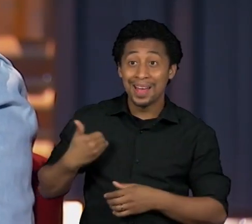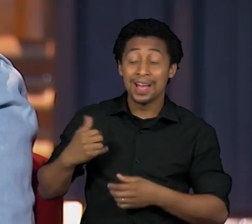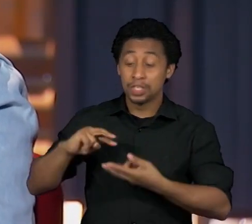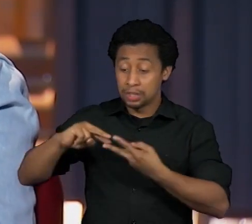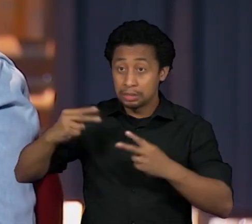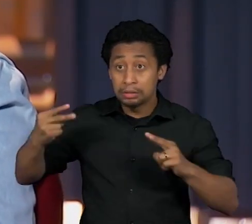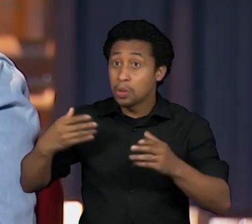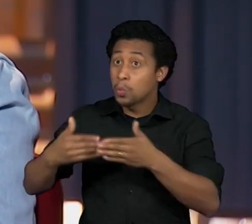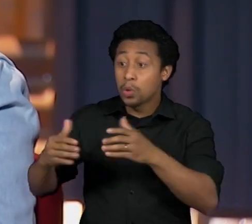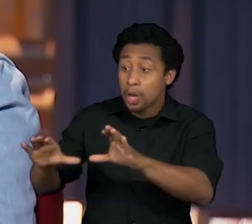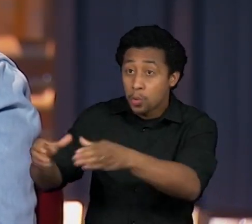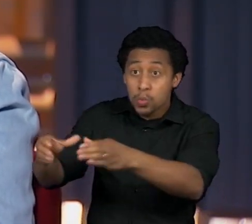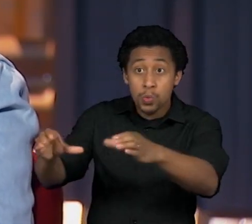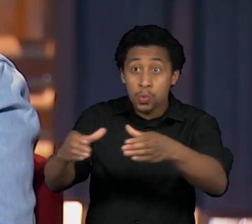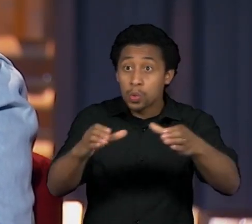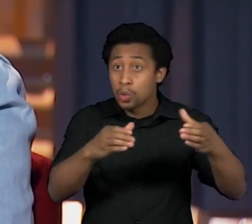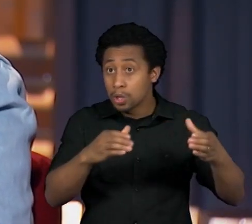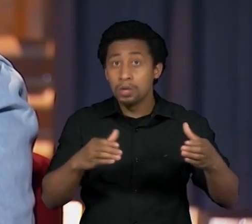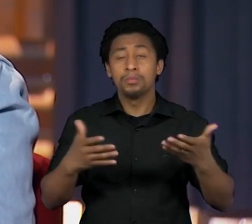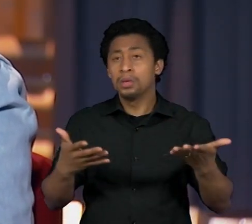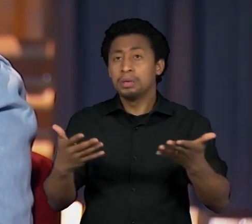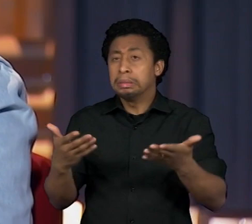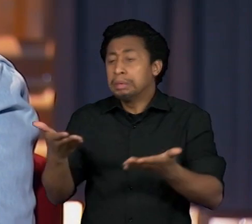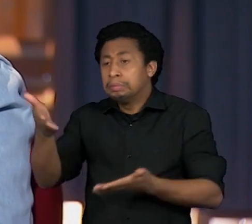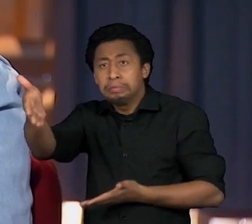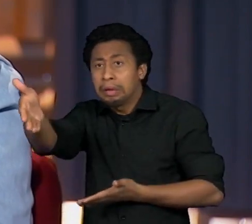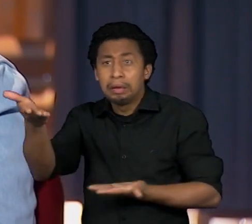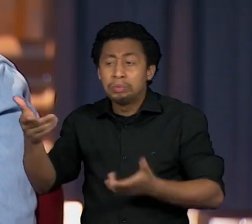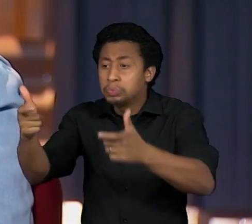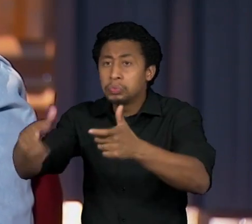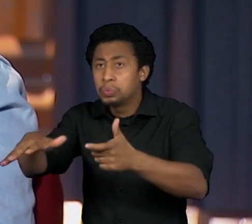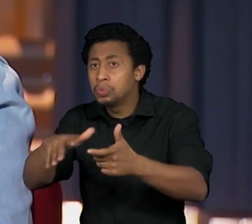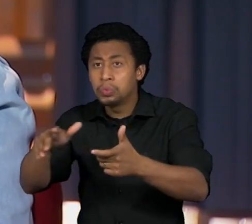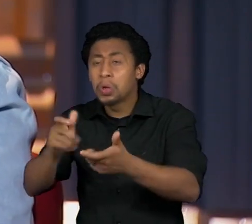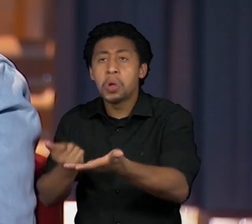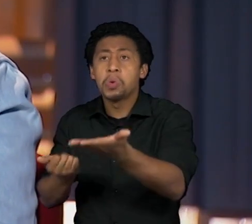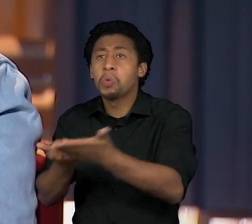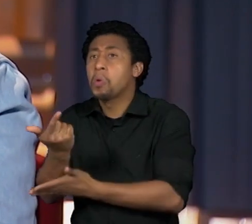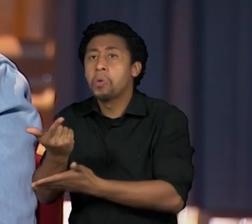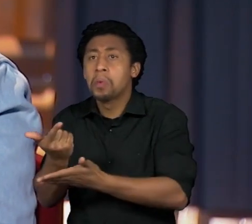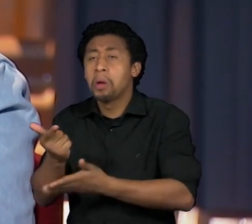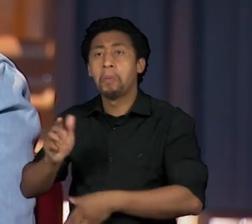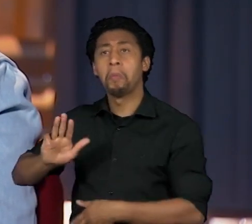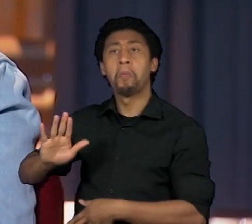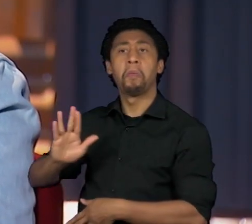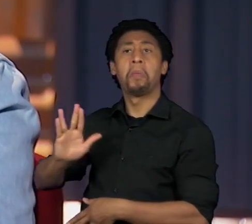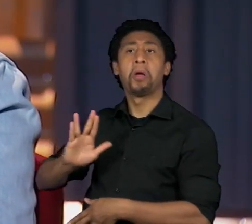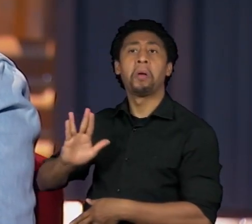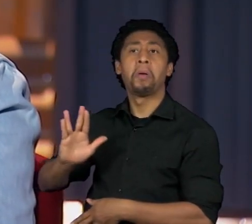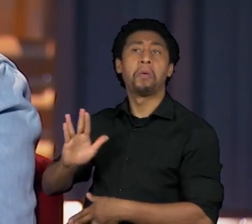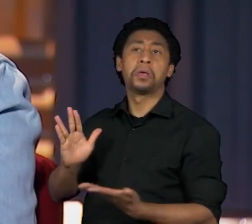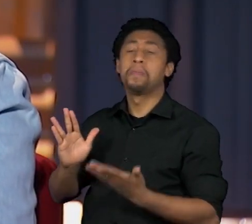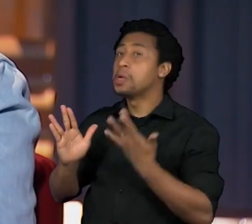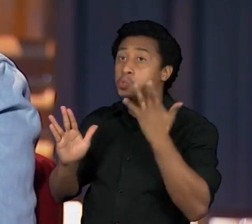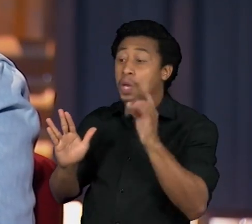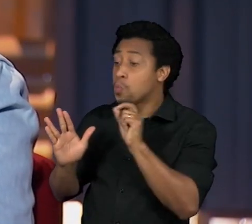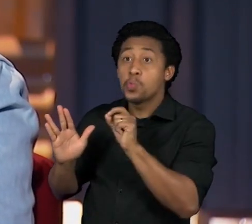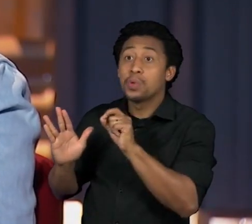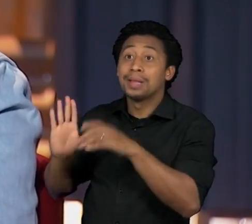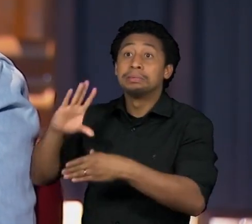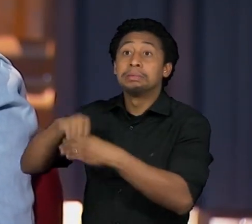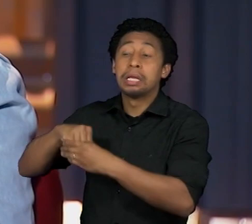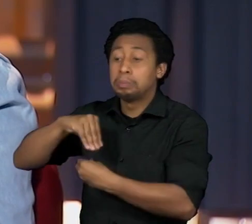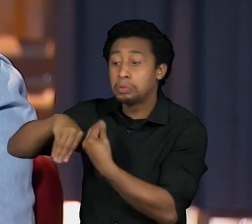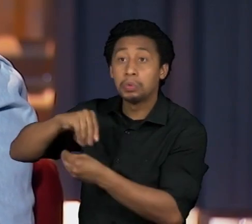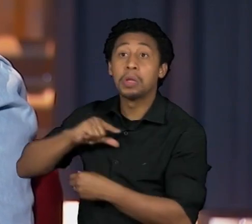grupo de risco, ela vai à biqueira e ela compra alguma coisa com o nome de maconha, por exemplo, E ela não sabe o que está ingerindo, não sabe quais são os